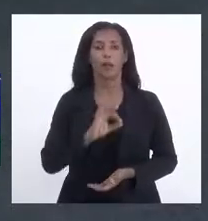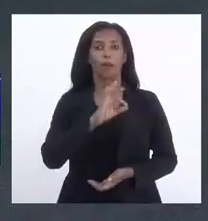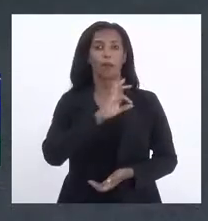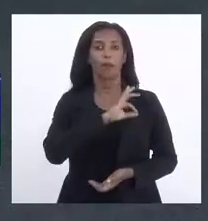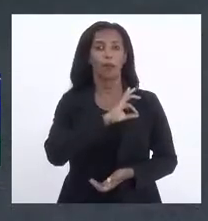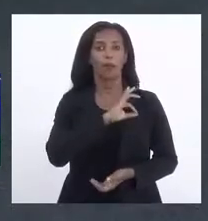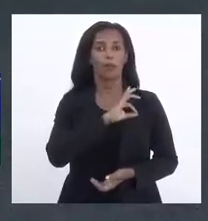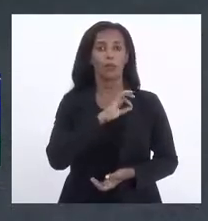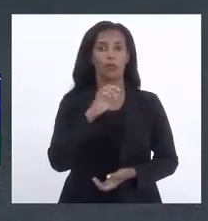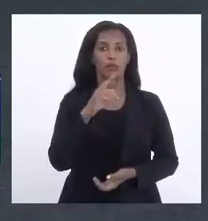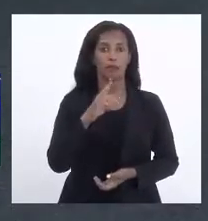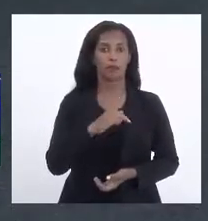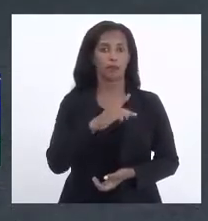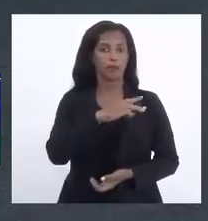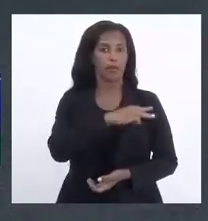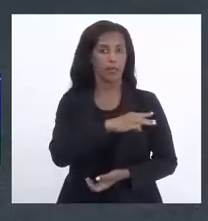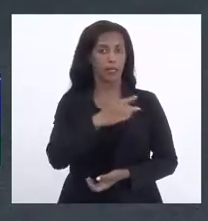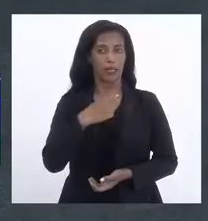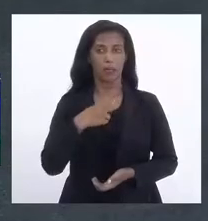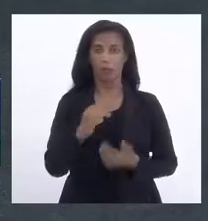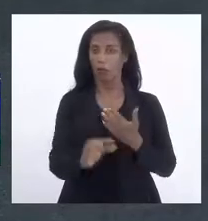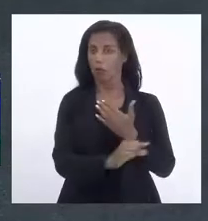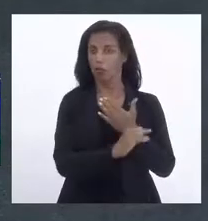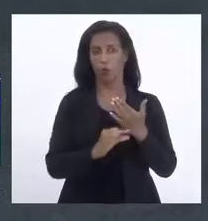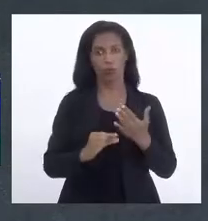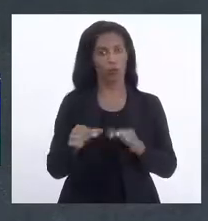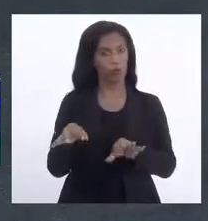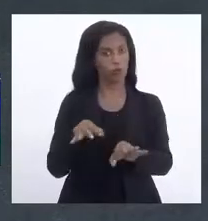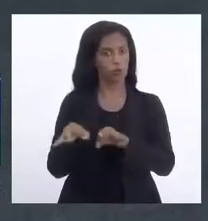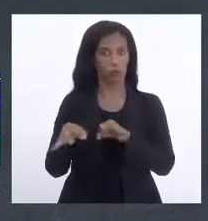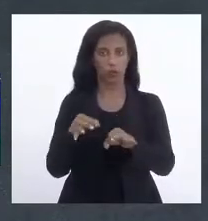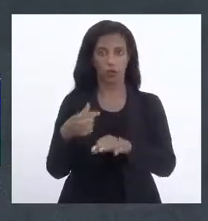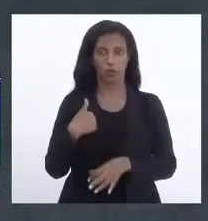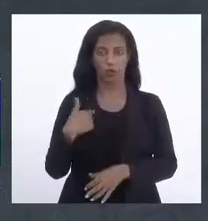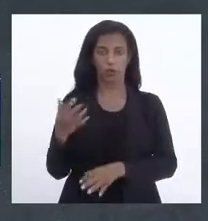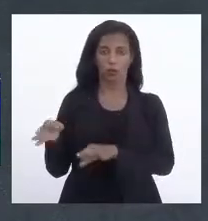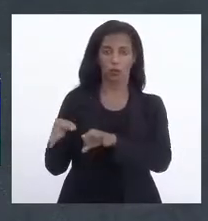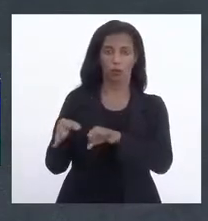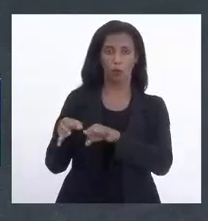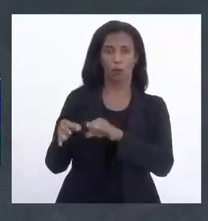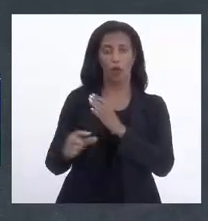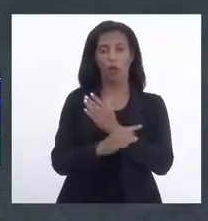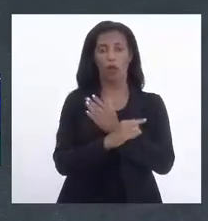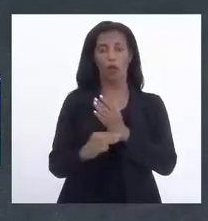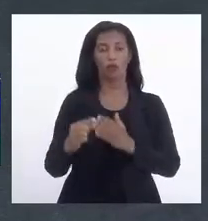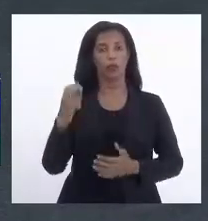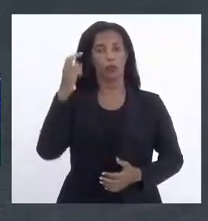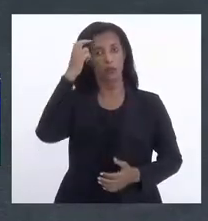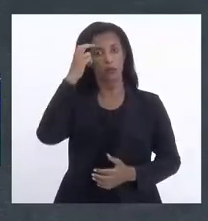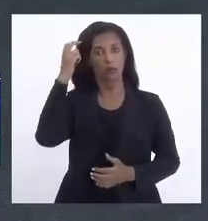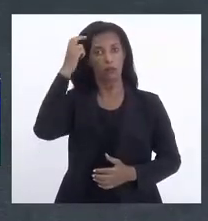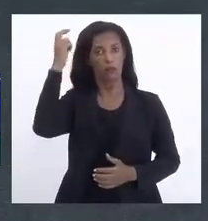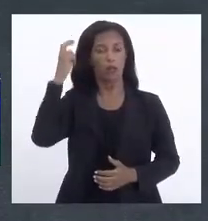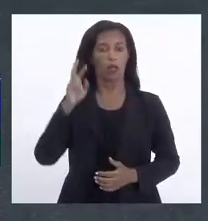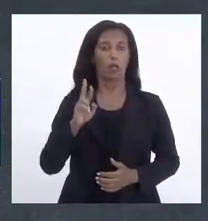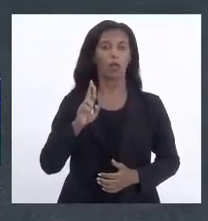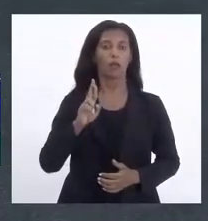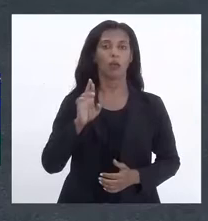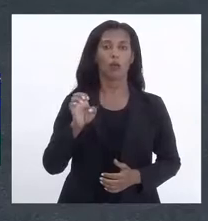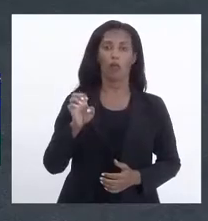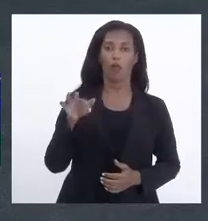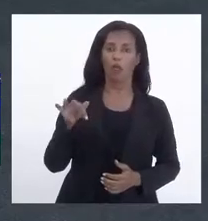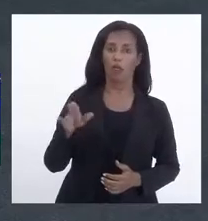Militar. Quero dizer que eu não sou autora desse projeto, esse projeto é, a autoria intelectual é do deputado Renato